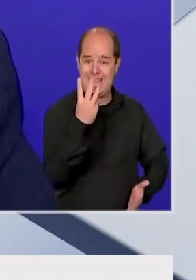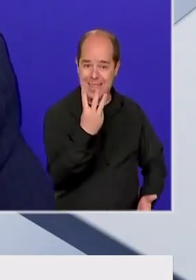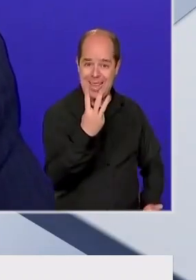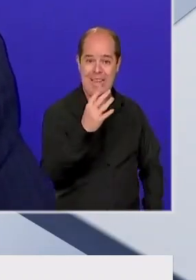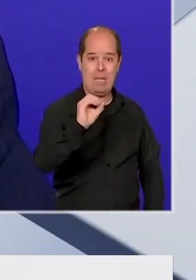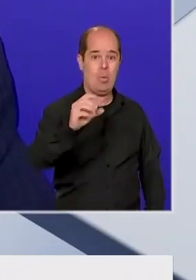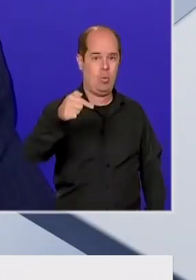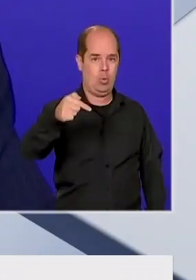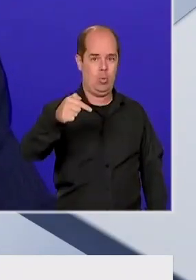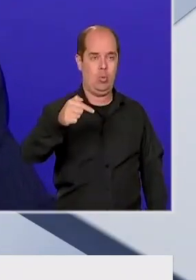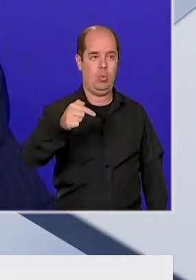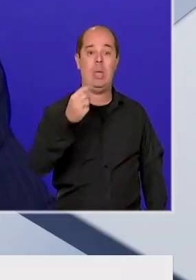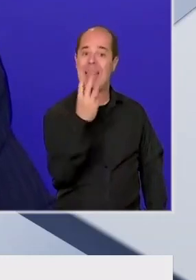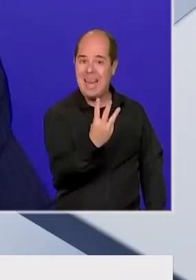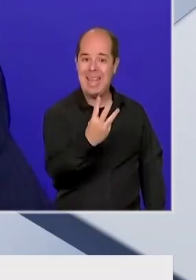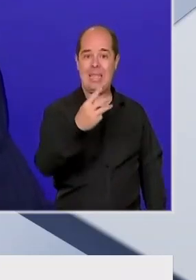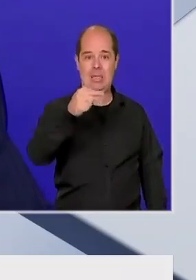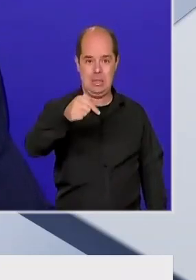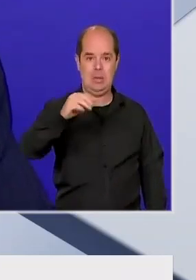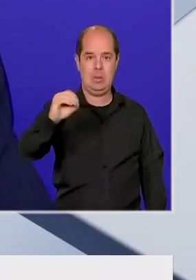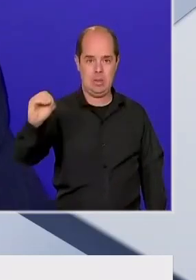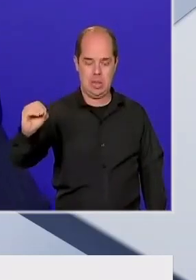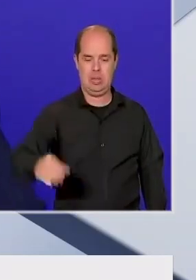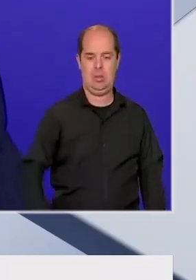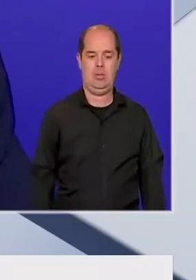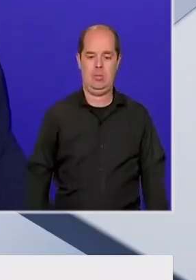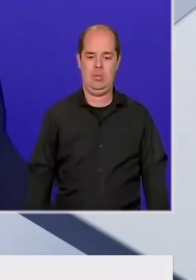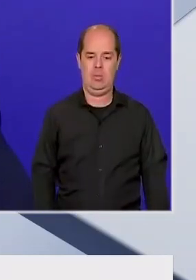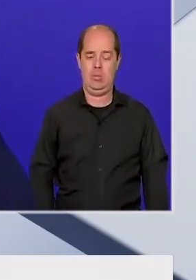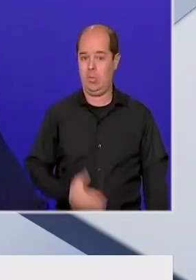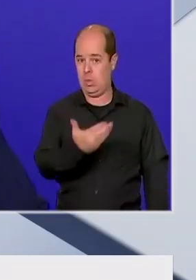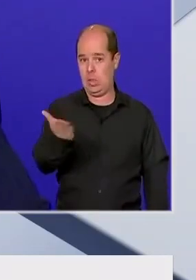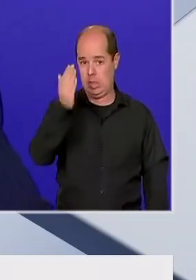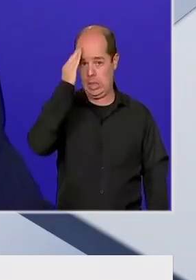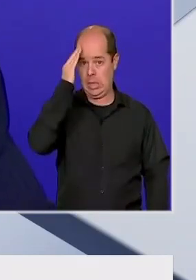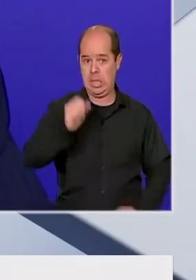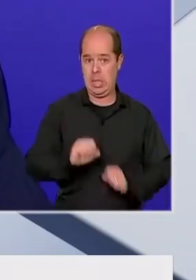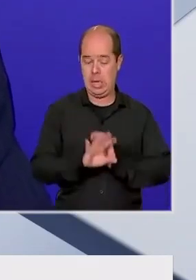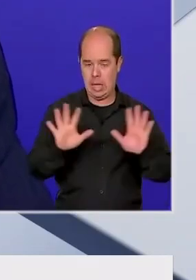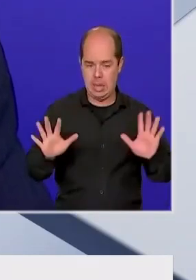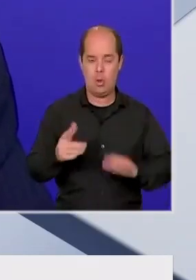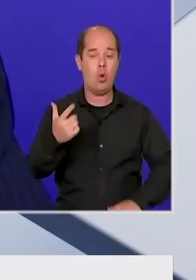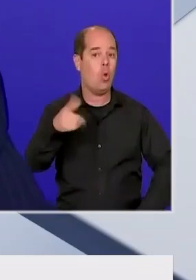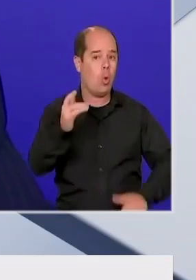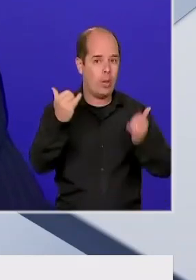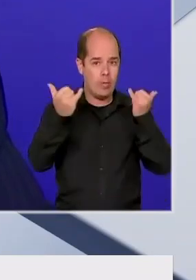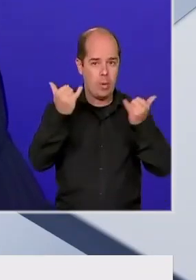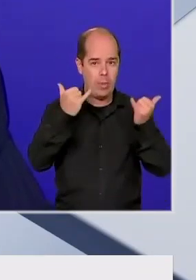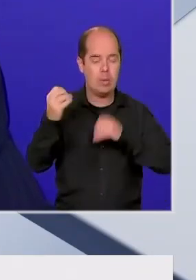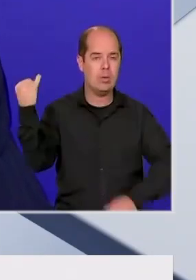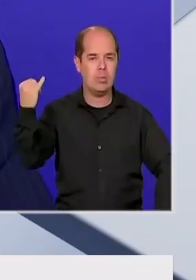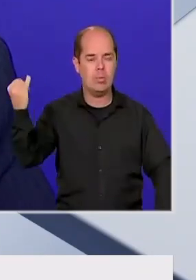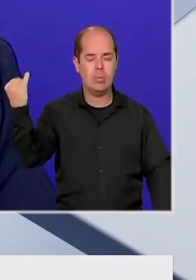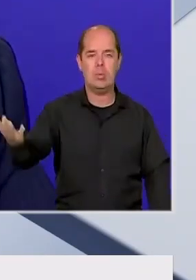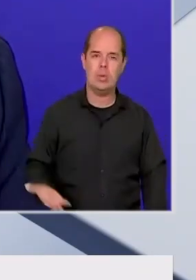o o aparelho do Estado organizado a lei de execução penal fim e condenação depois de Segunda instância